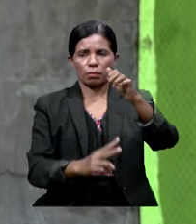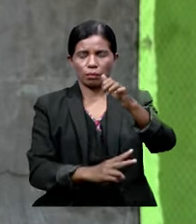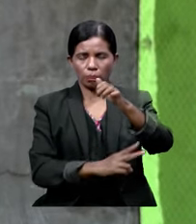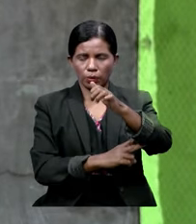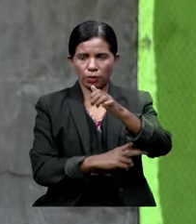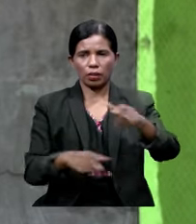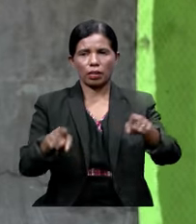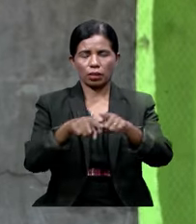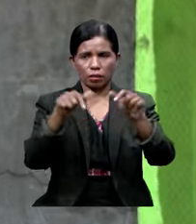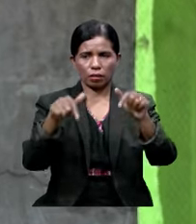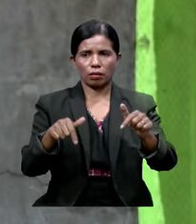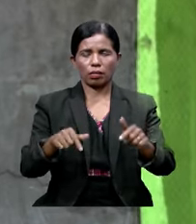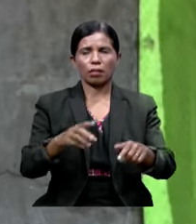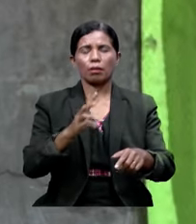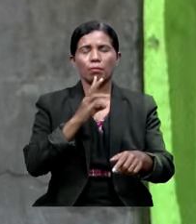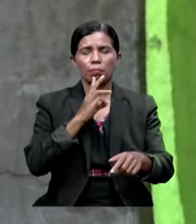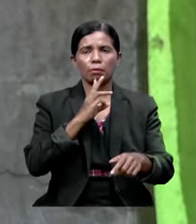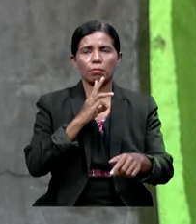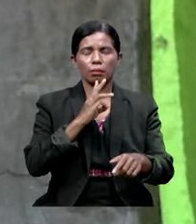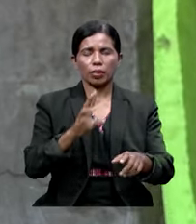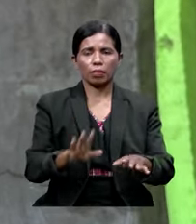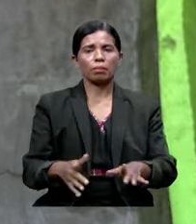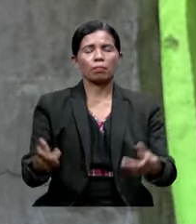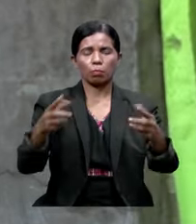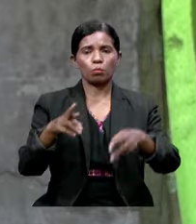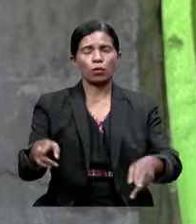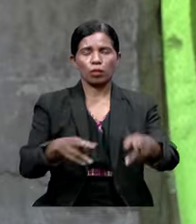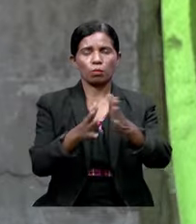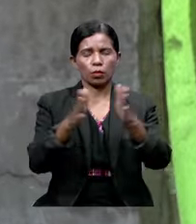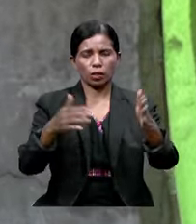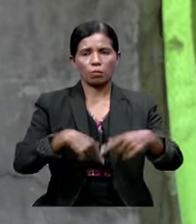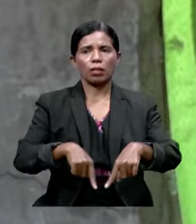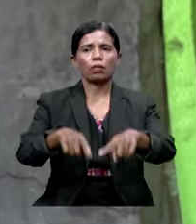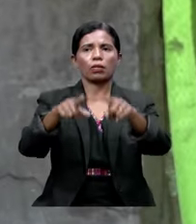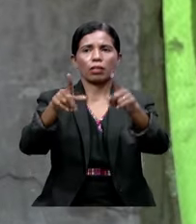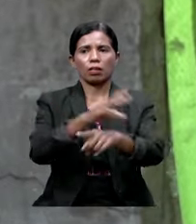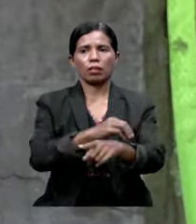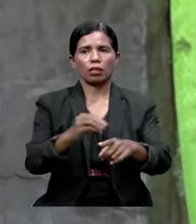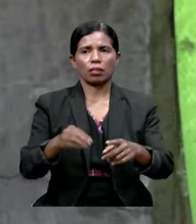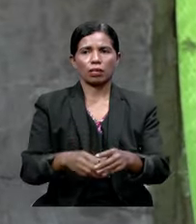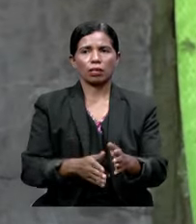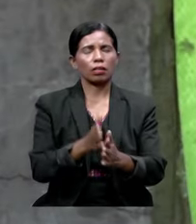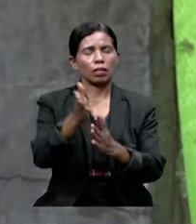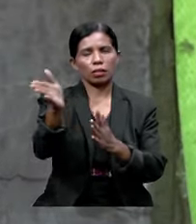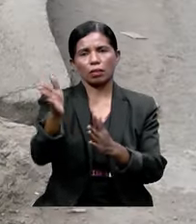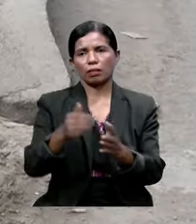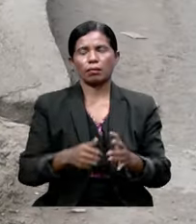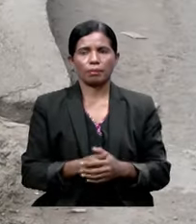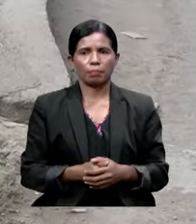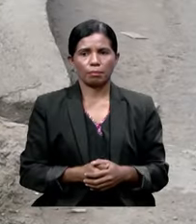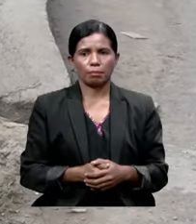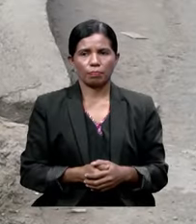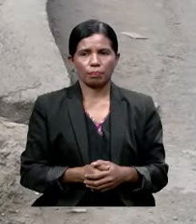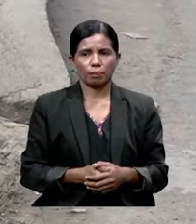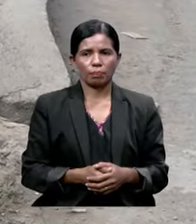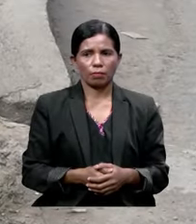ponte hane sane para inura sau mai kari balos balos de tasi balos de tesi ki habe rate